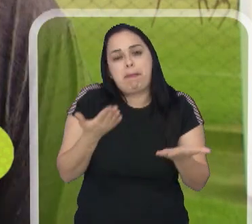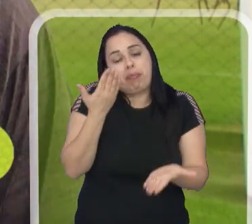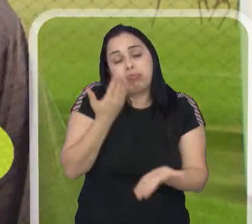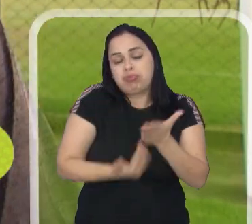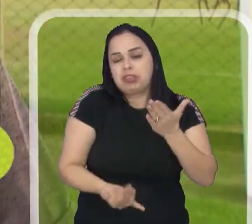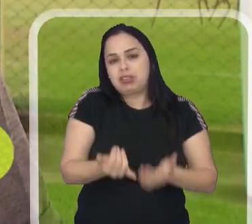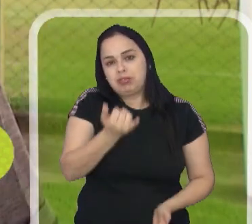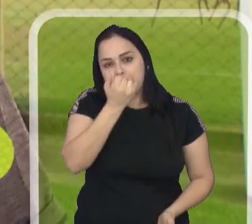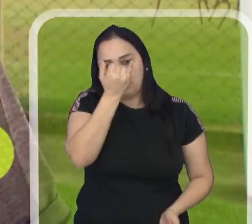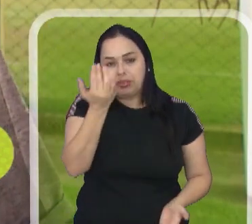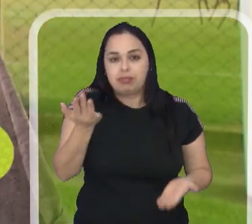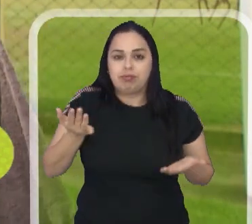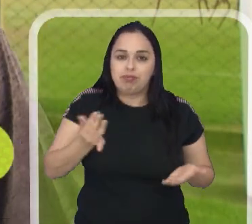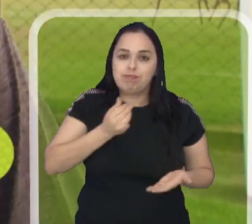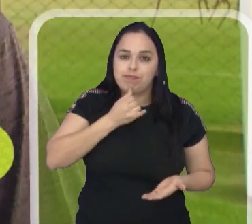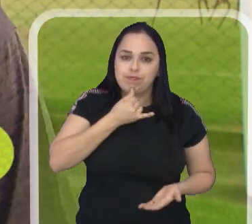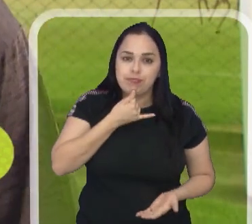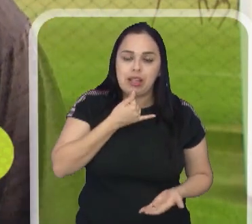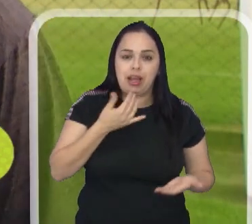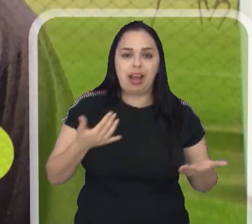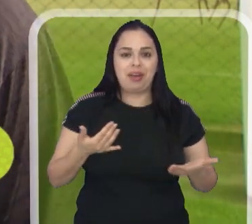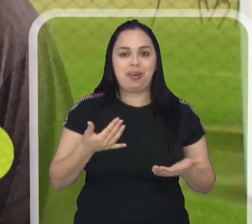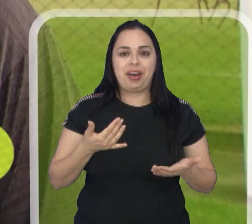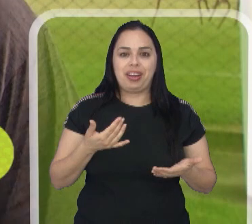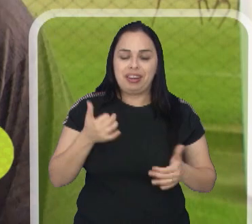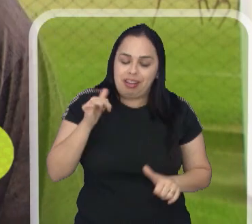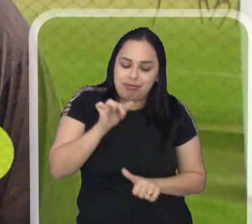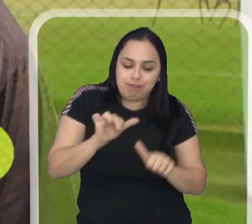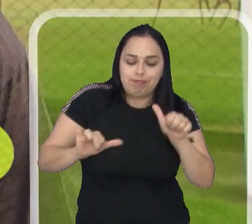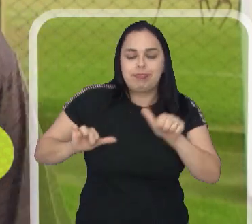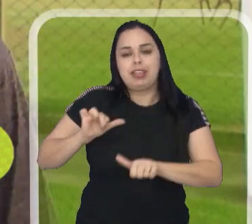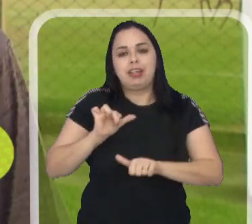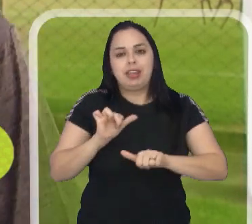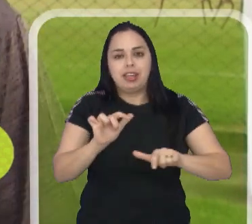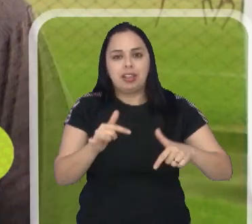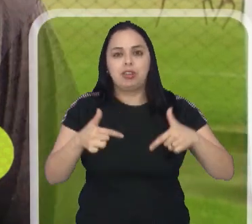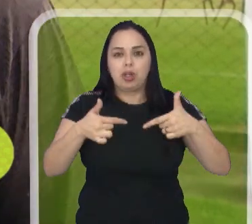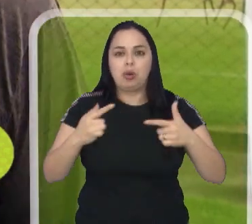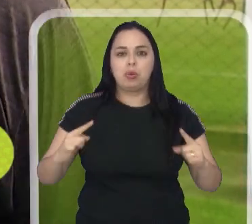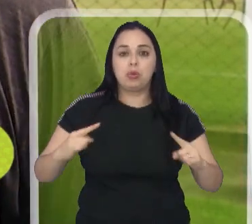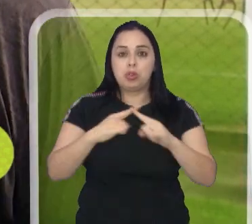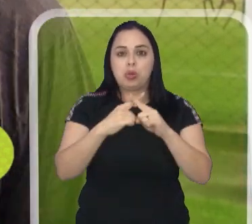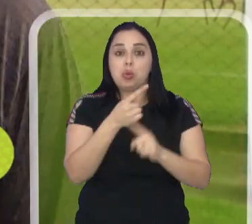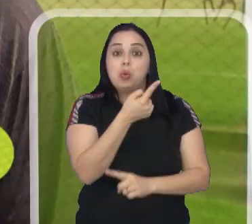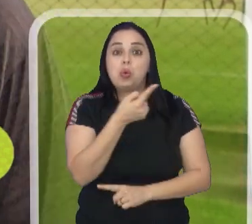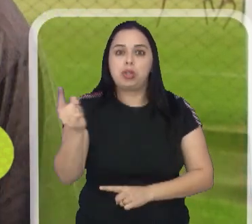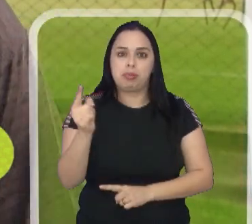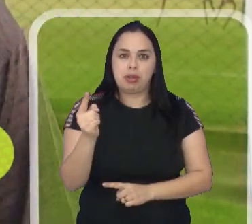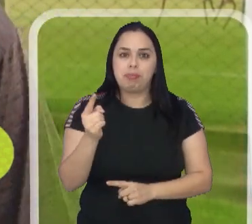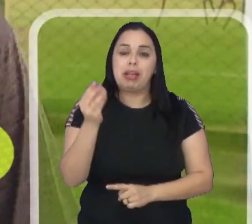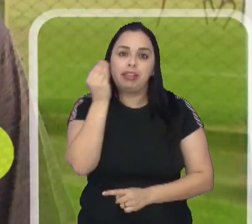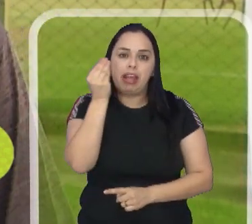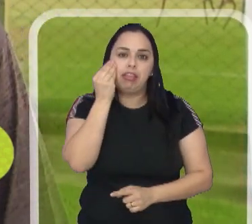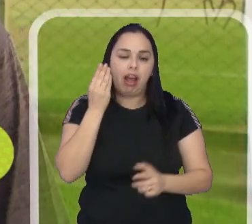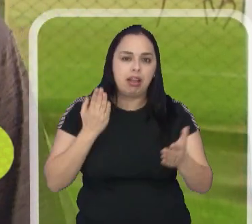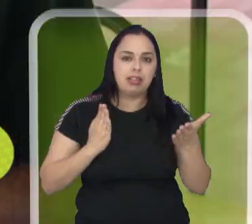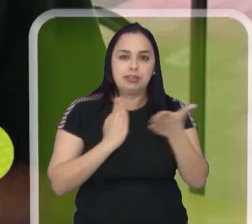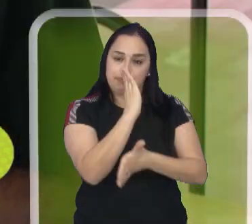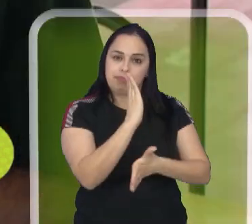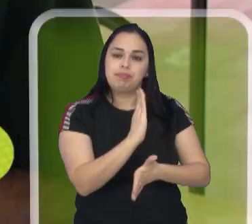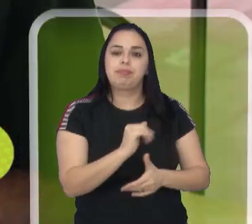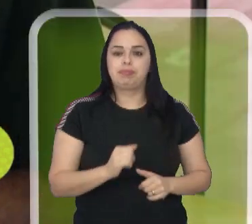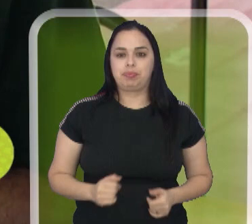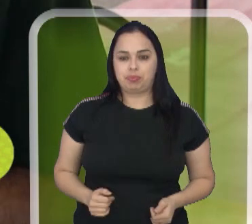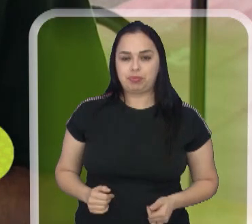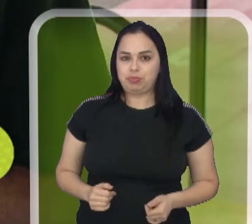né? Agora é juntar os cacos e disputar esse último jogo como se fosse o jogo do acesso, porque realmente vai virar jogo do acesso.